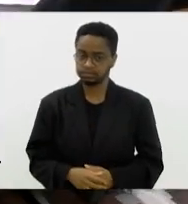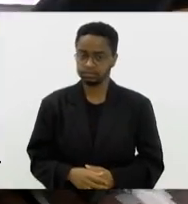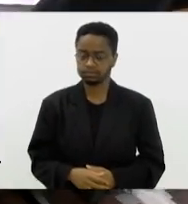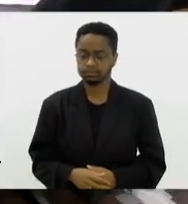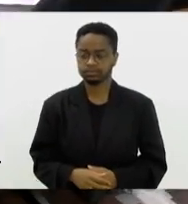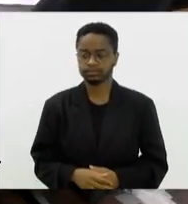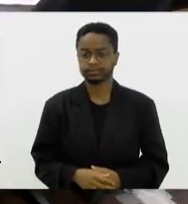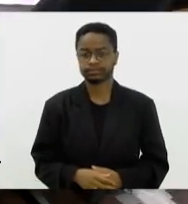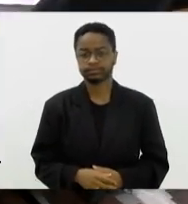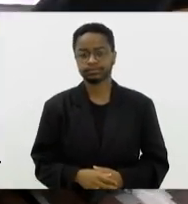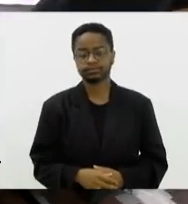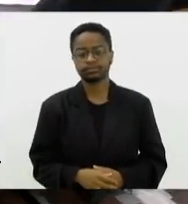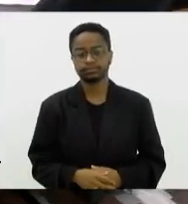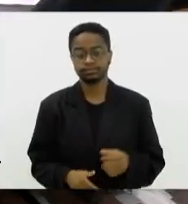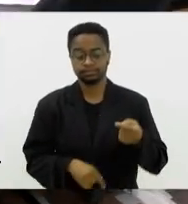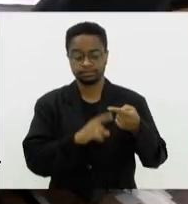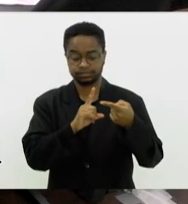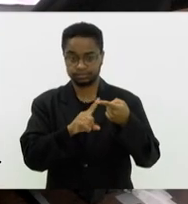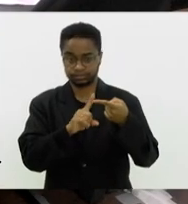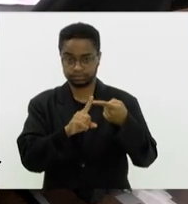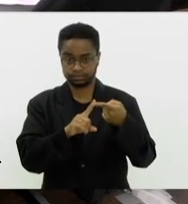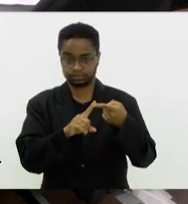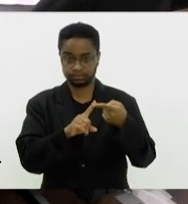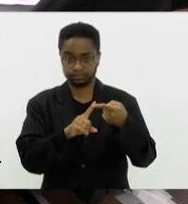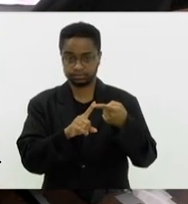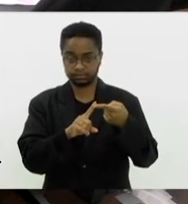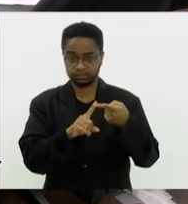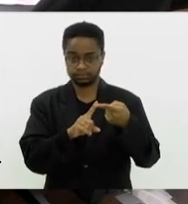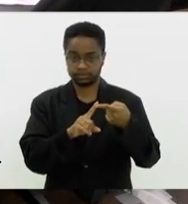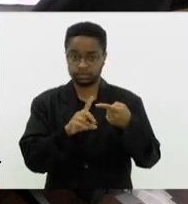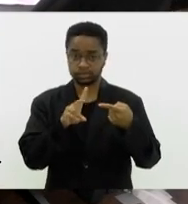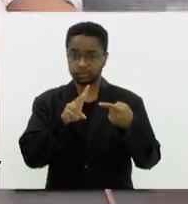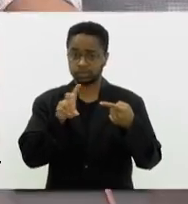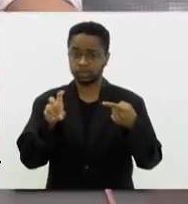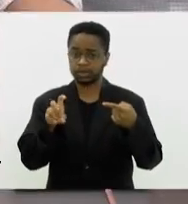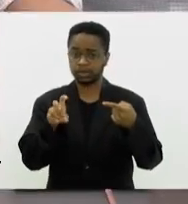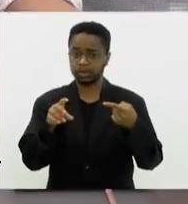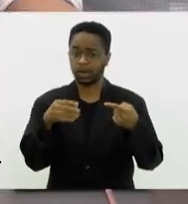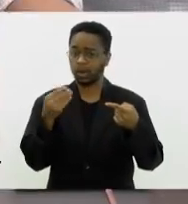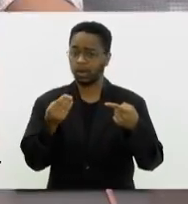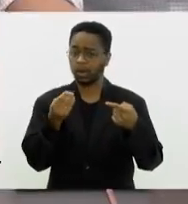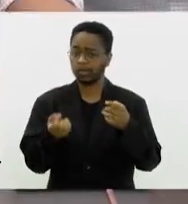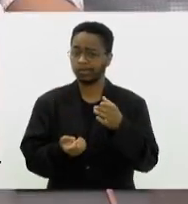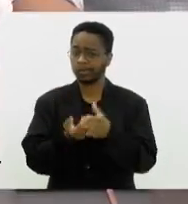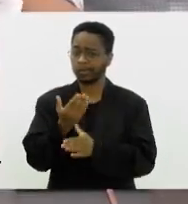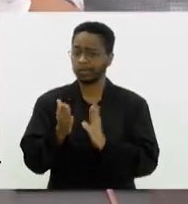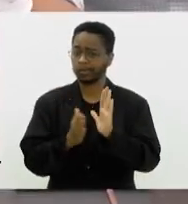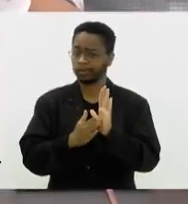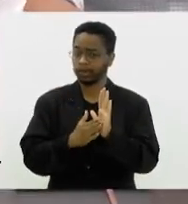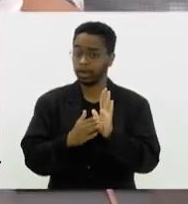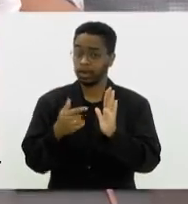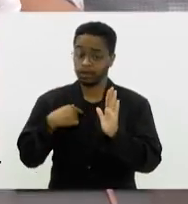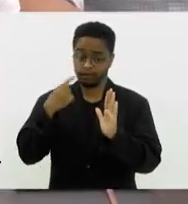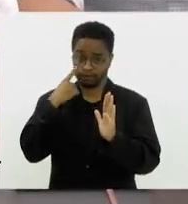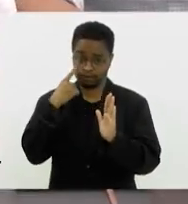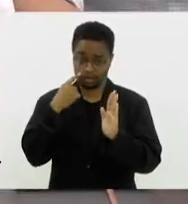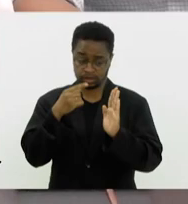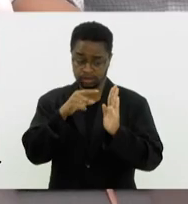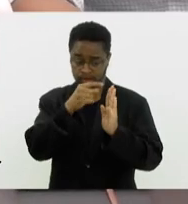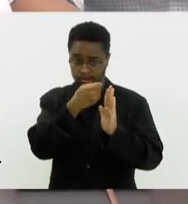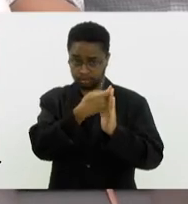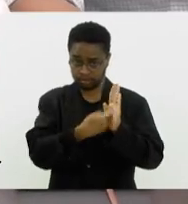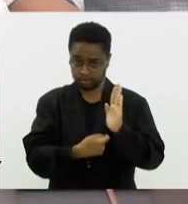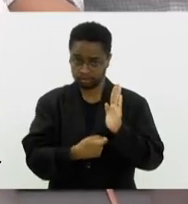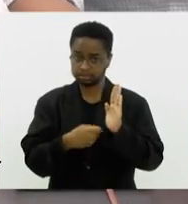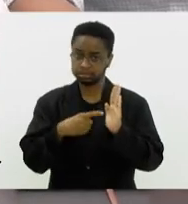do projeto. A primeira é da natureza da proposição. Verifico aqui que foi